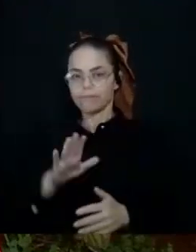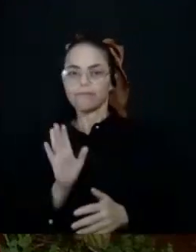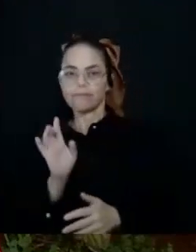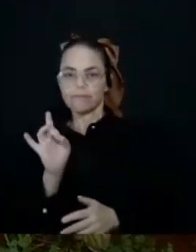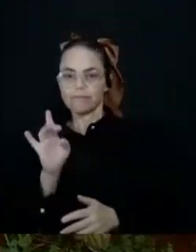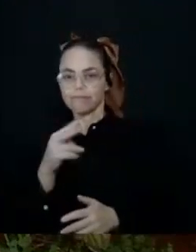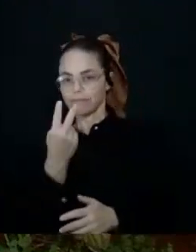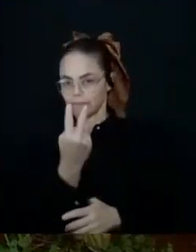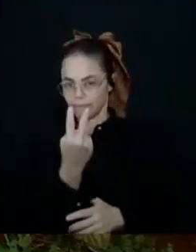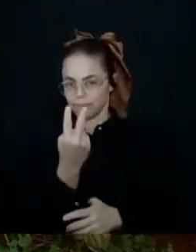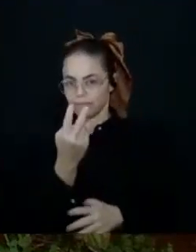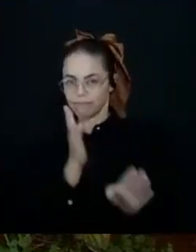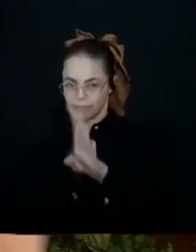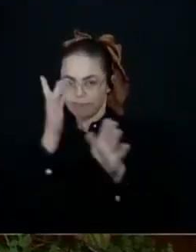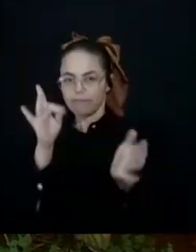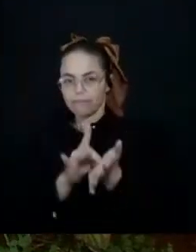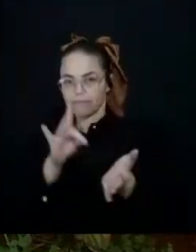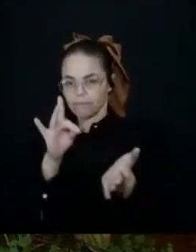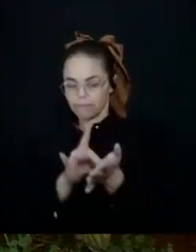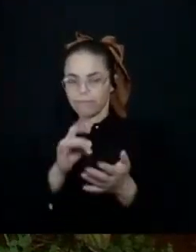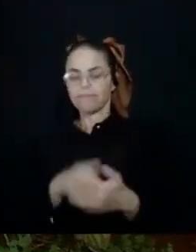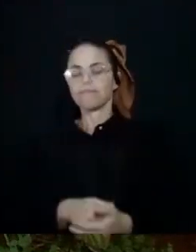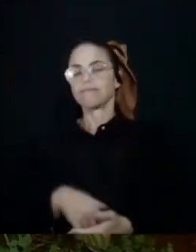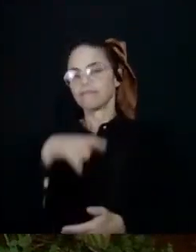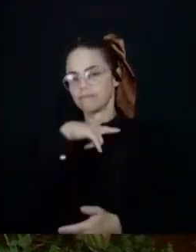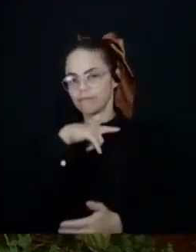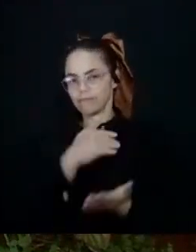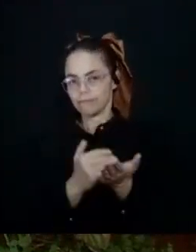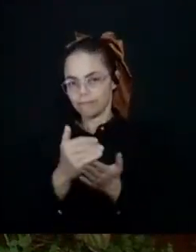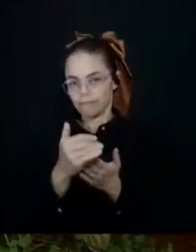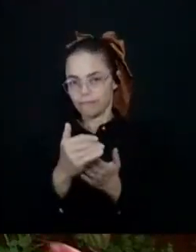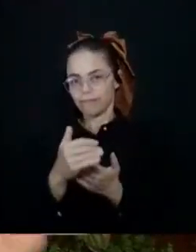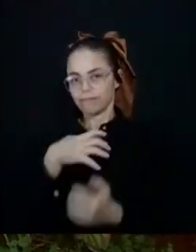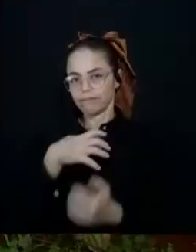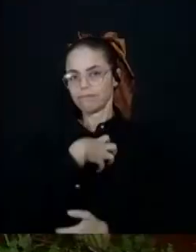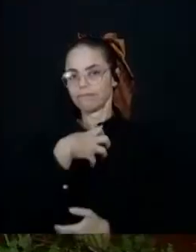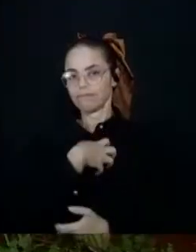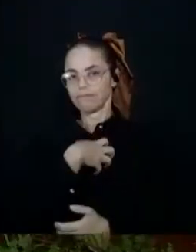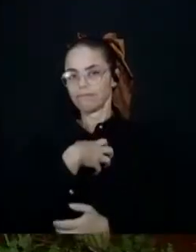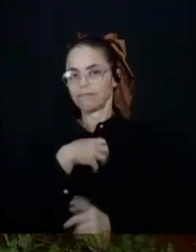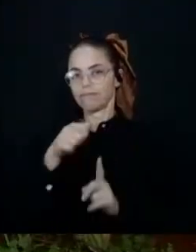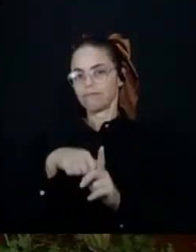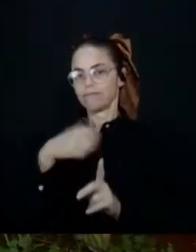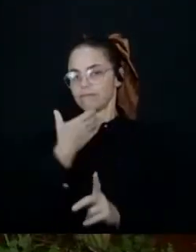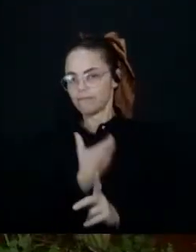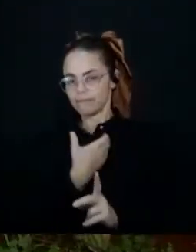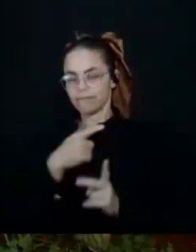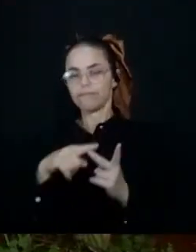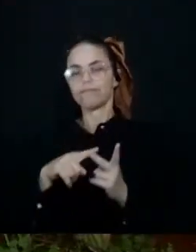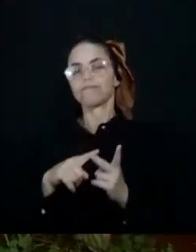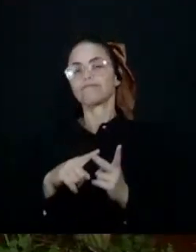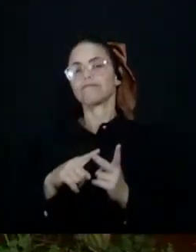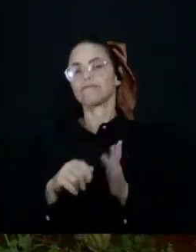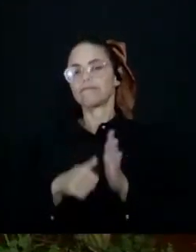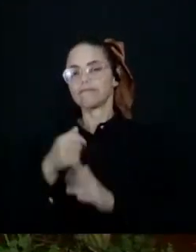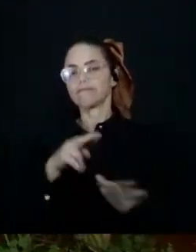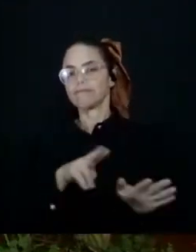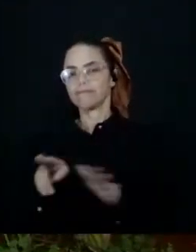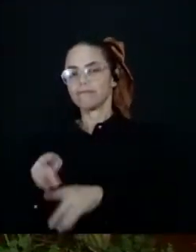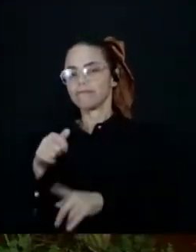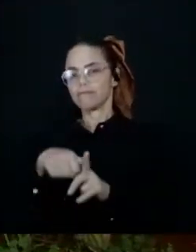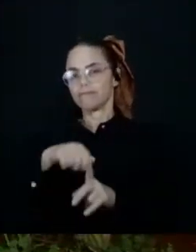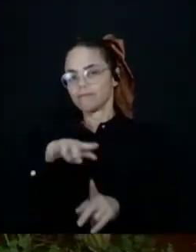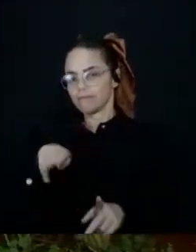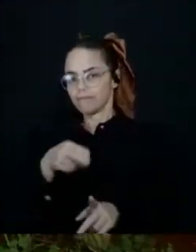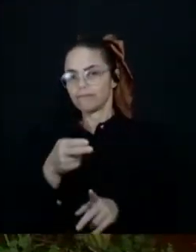foram confirmados. Um que teve início de sintomas no final de dezembro e o outro na primeira semana de janeiro. Foram os únicos